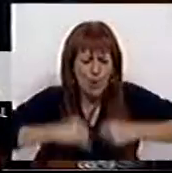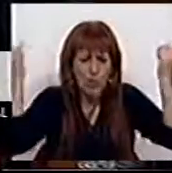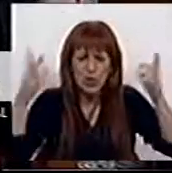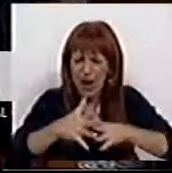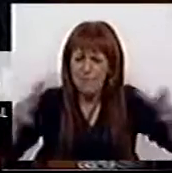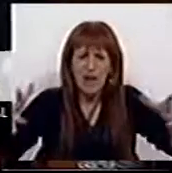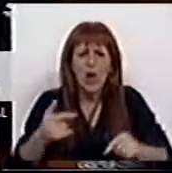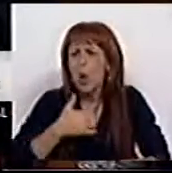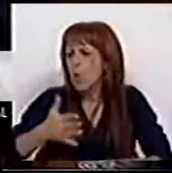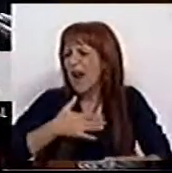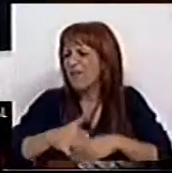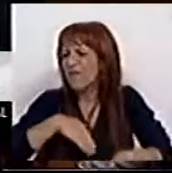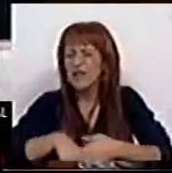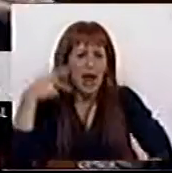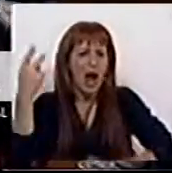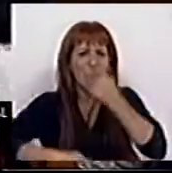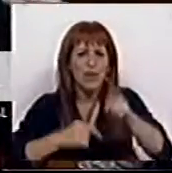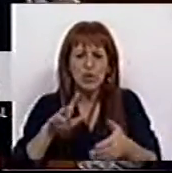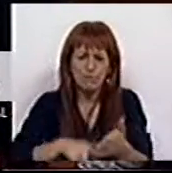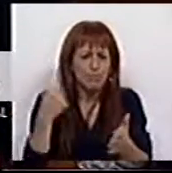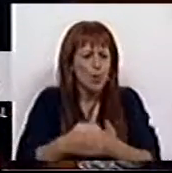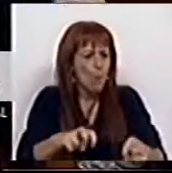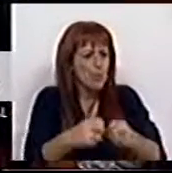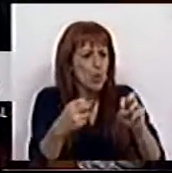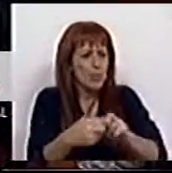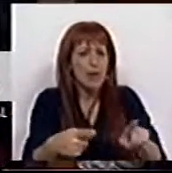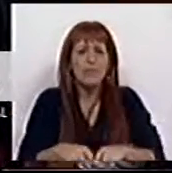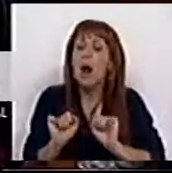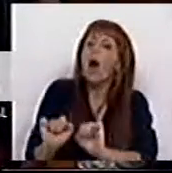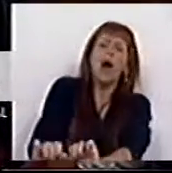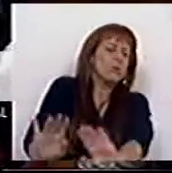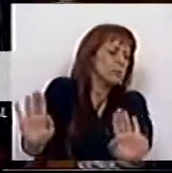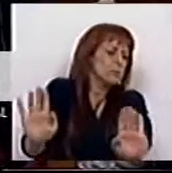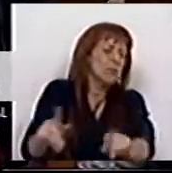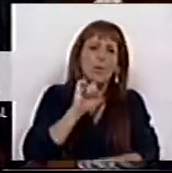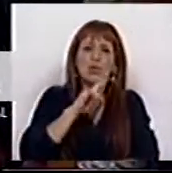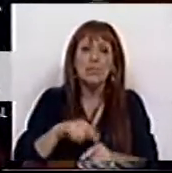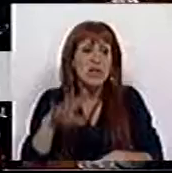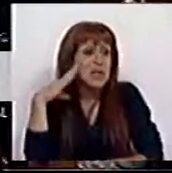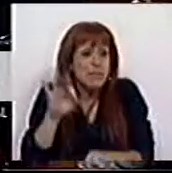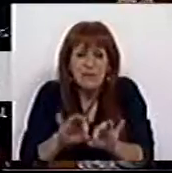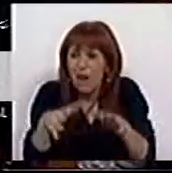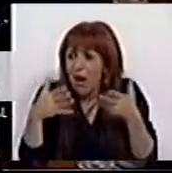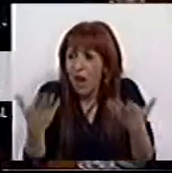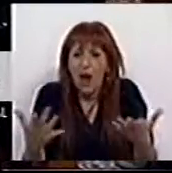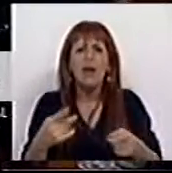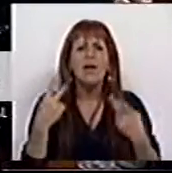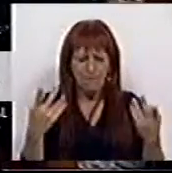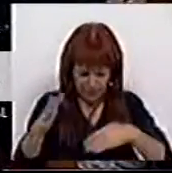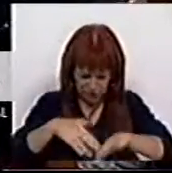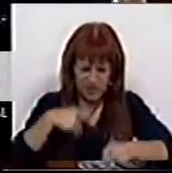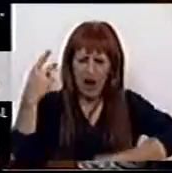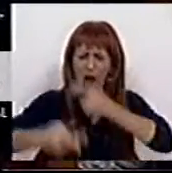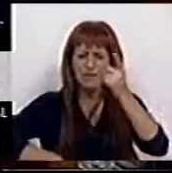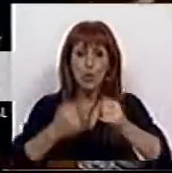Isto é inaceitável. A maioria não quer fazer a avaliação efetiva dos problemas e recusam possibilidades tão simples como esta. Vamos fazer